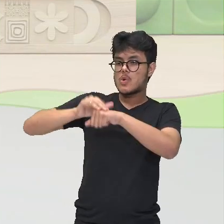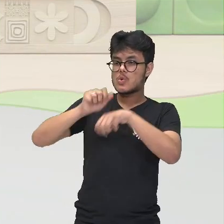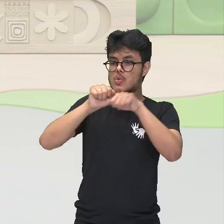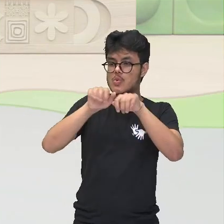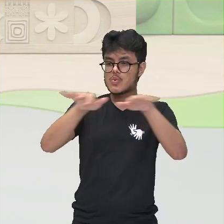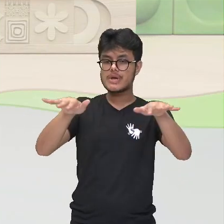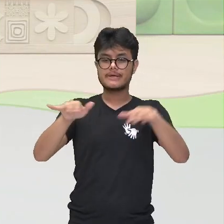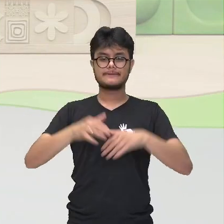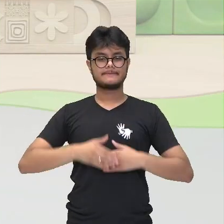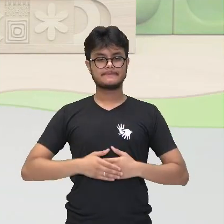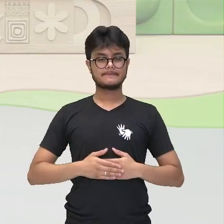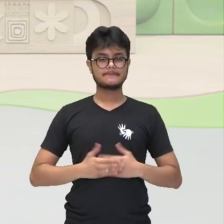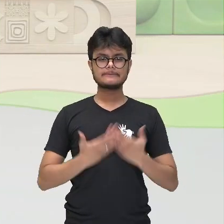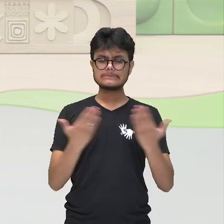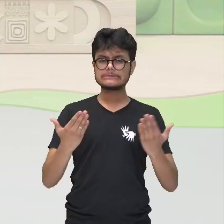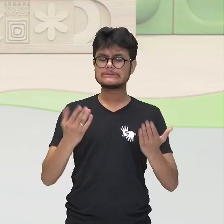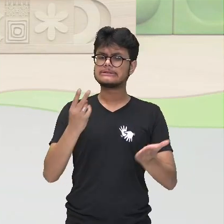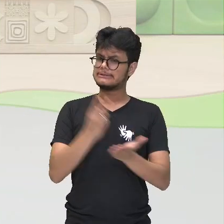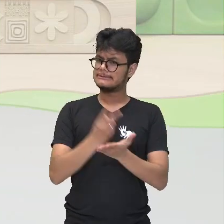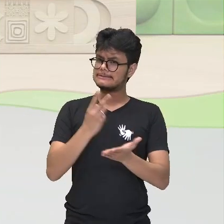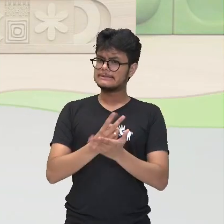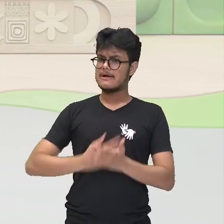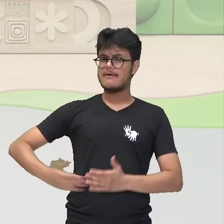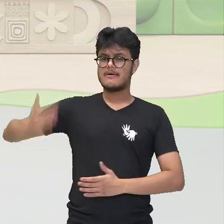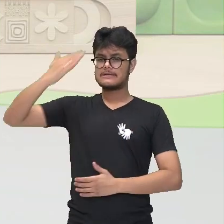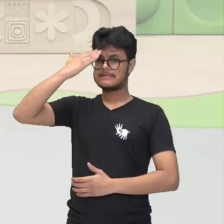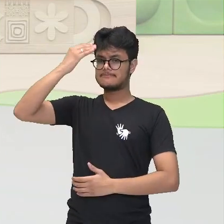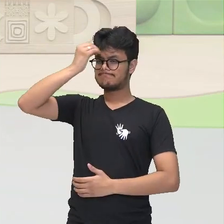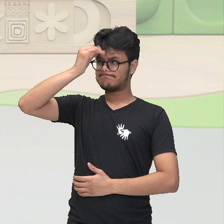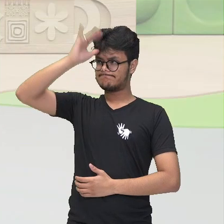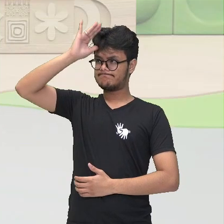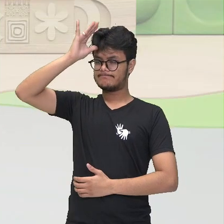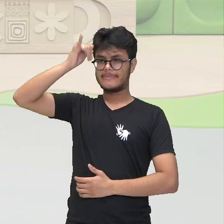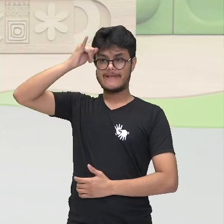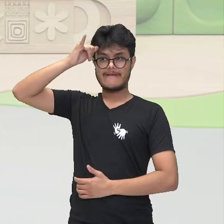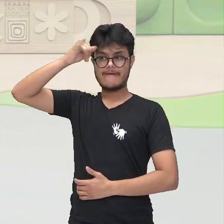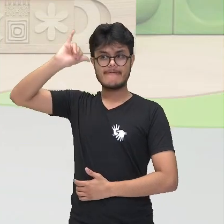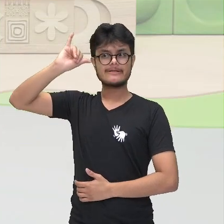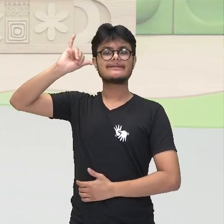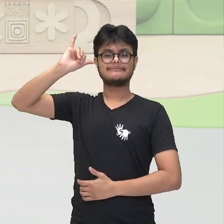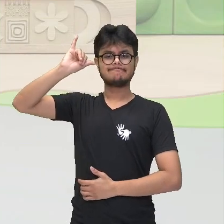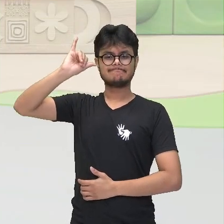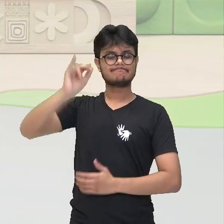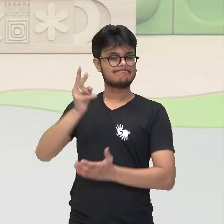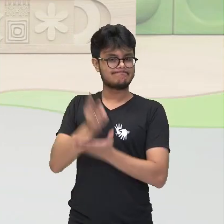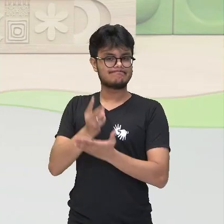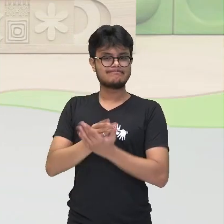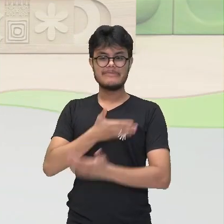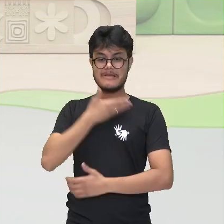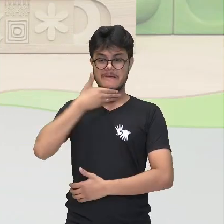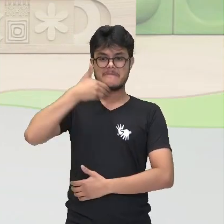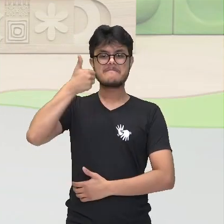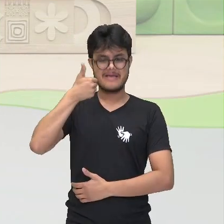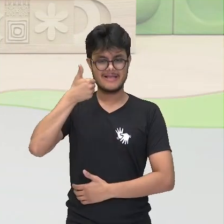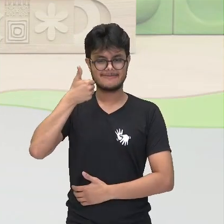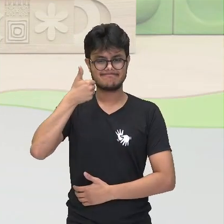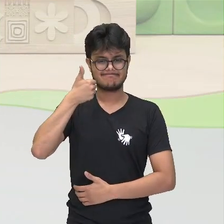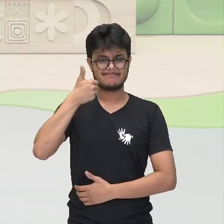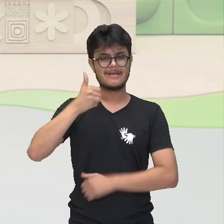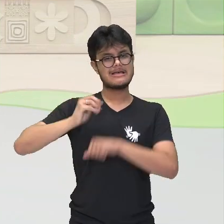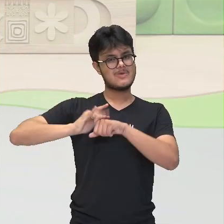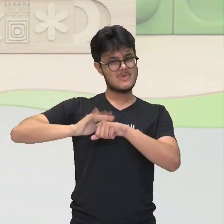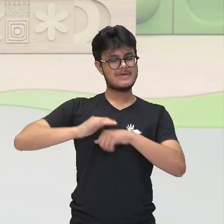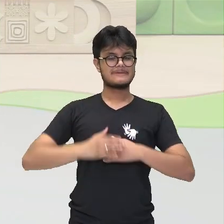mosquitos. Porque quanto mais conhecimento nós temos, mais a gente consegue evitar ali ter esse tipo de